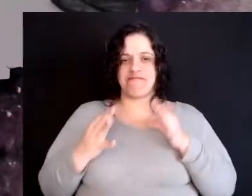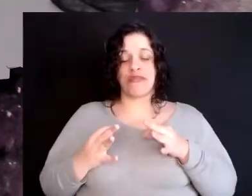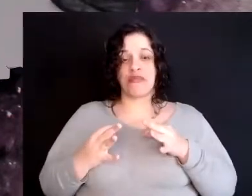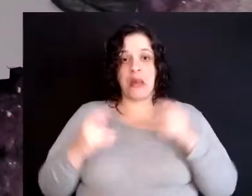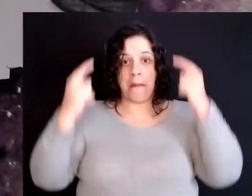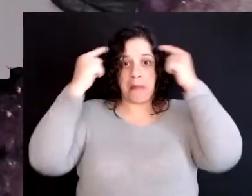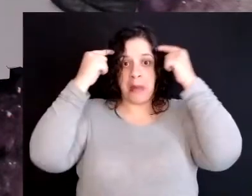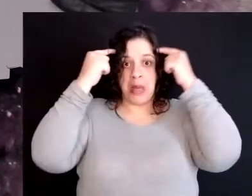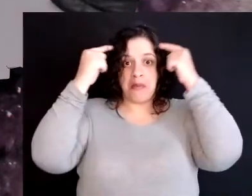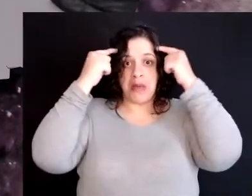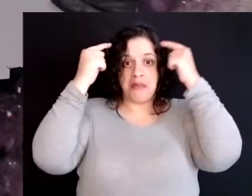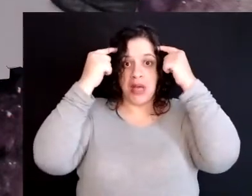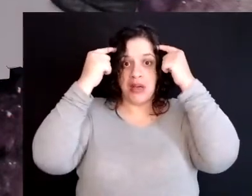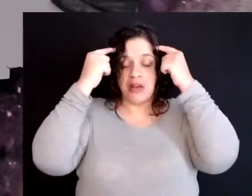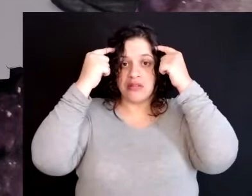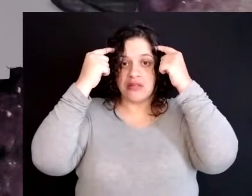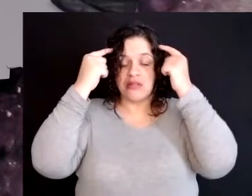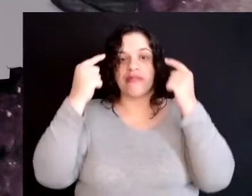fica para sempre